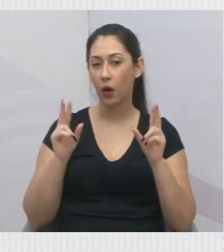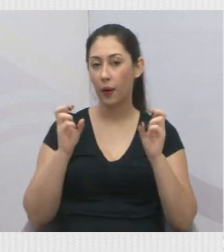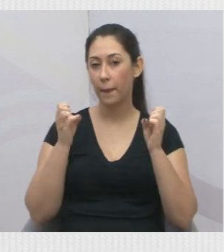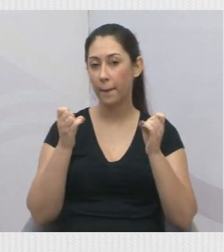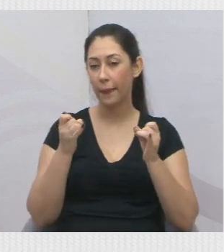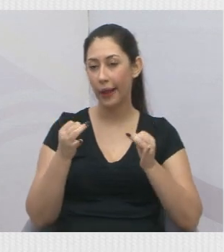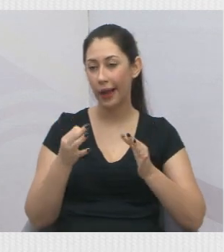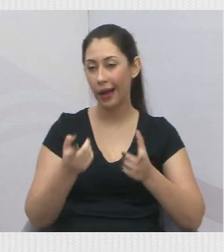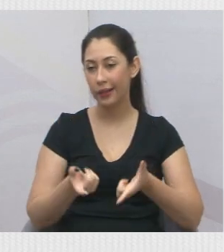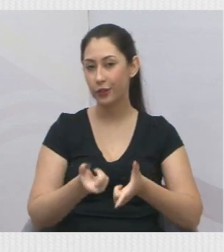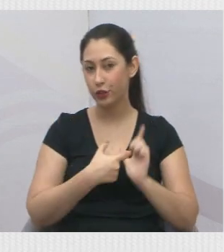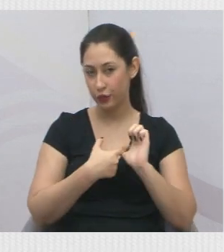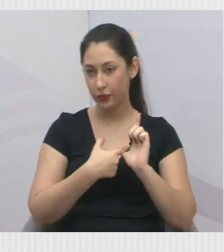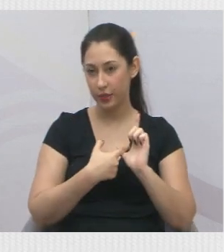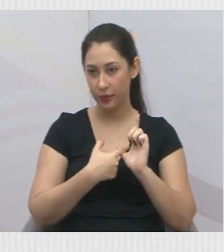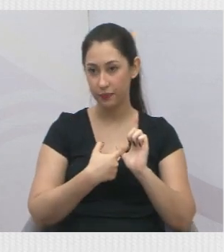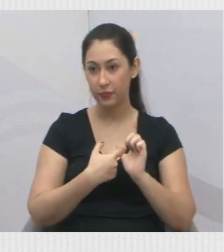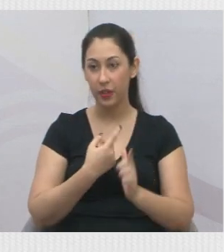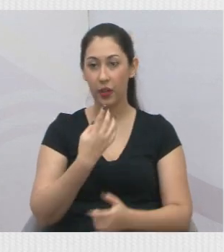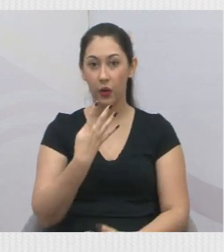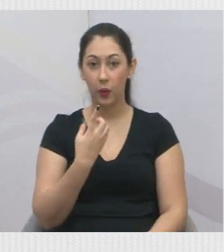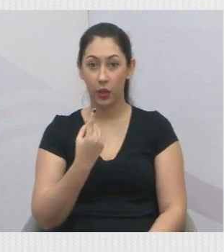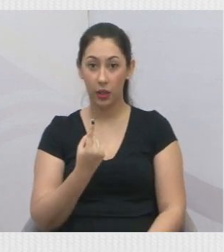dívida consolidada.